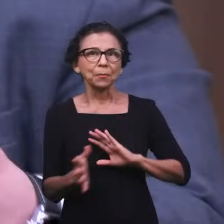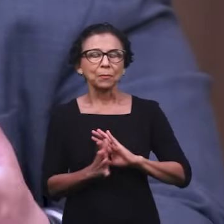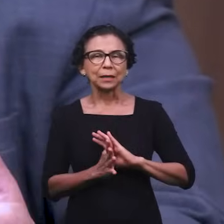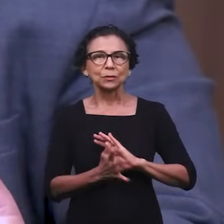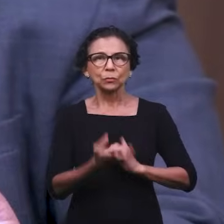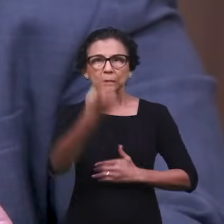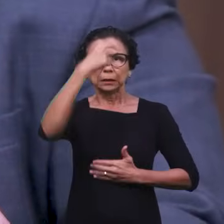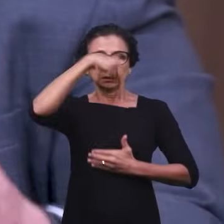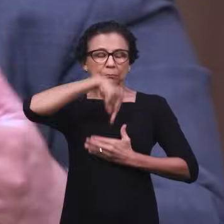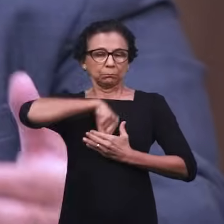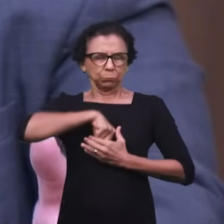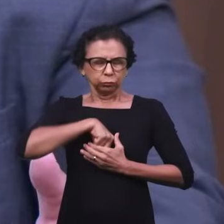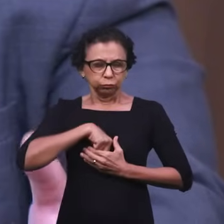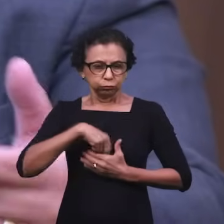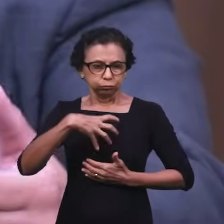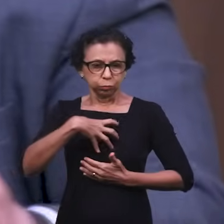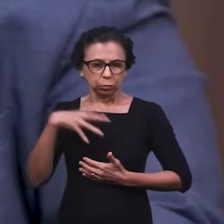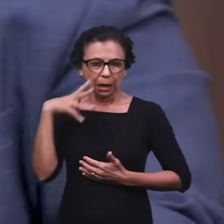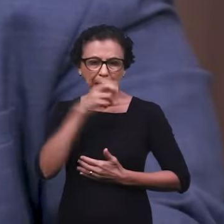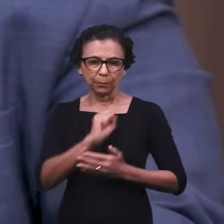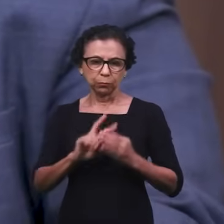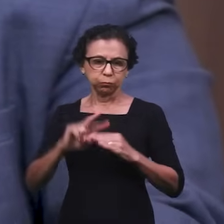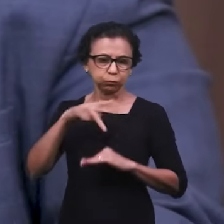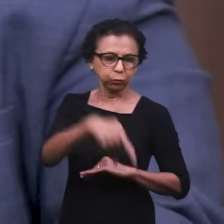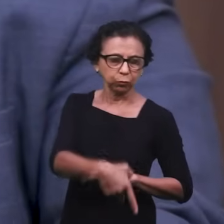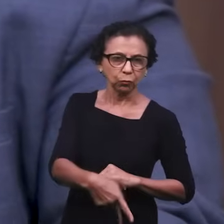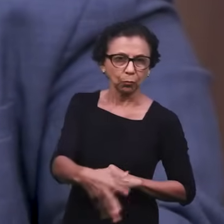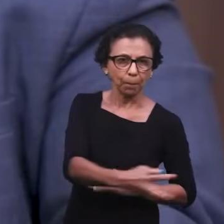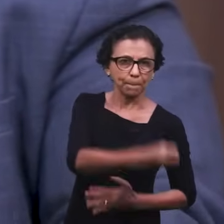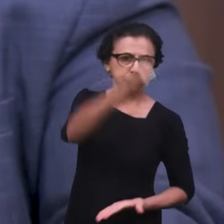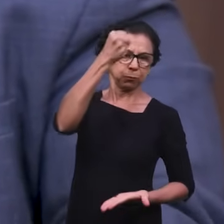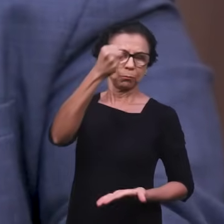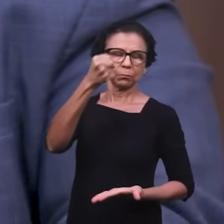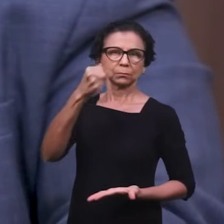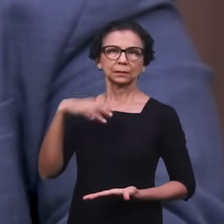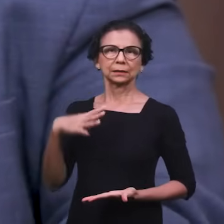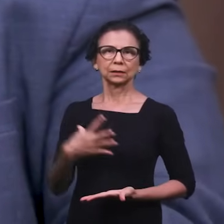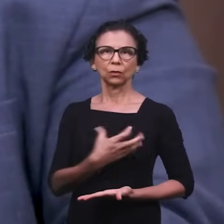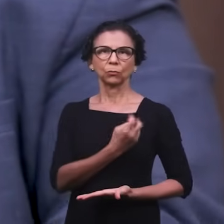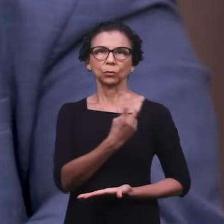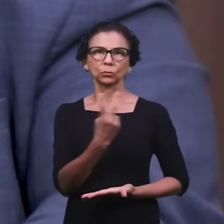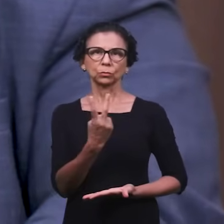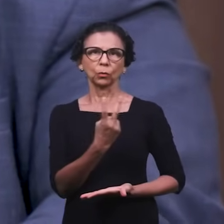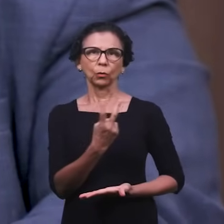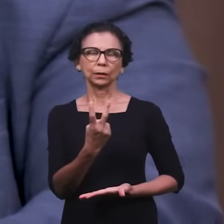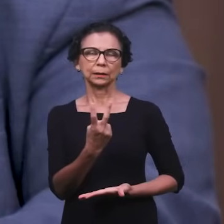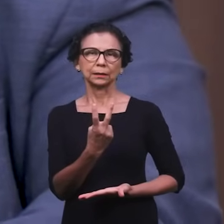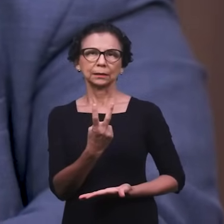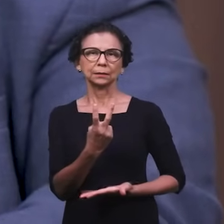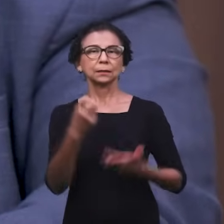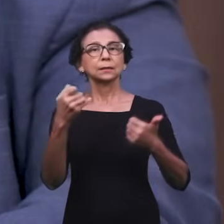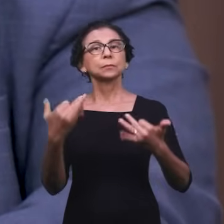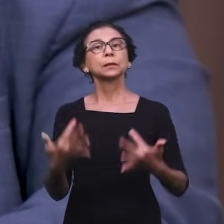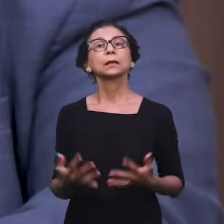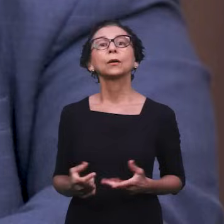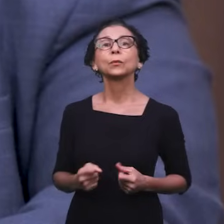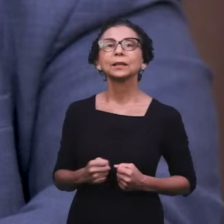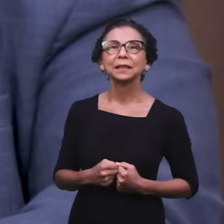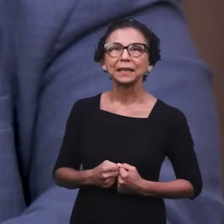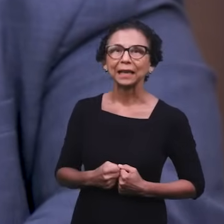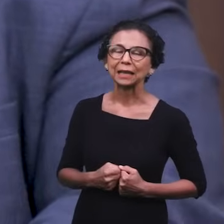no instinto, a mãe pulou e salvou a criança, os dois se salvaram. O que eu estou querendo dizer com isso? Que no aspecto matemático